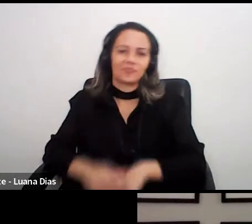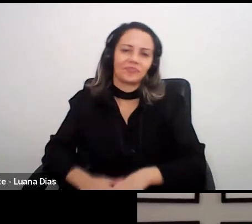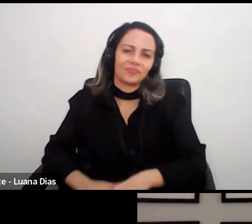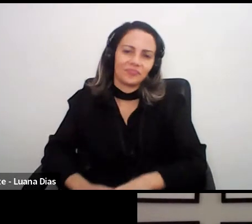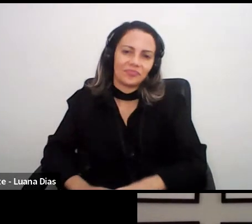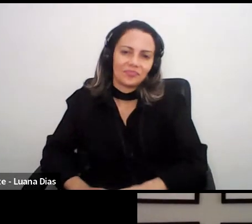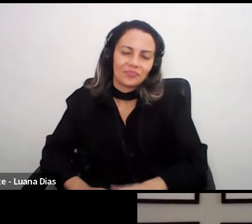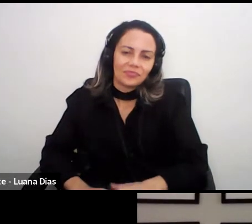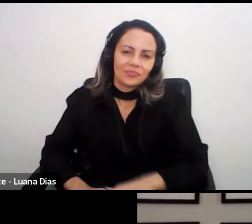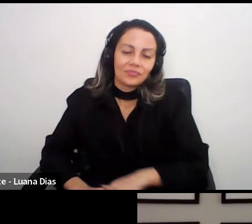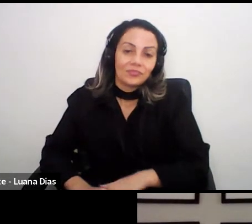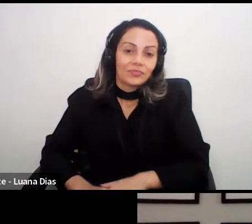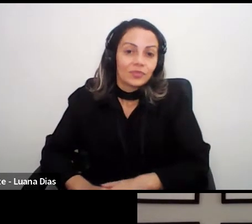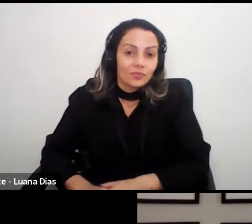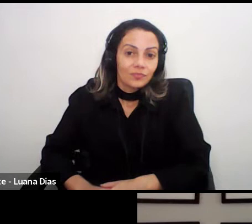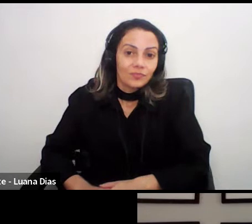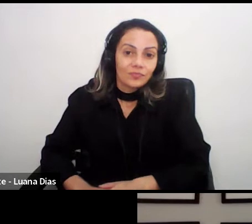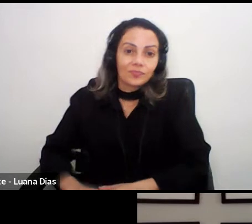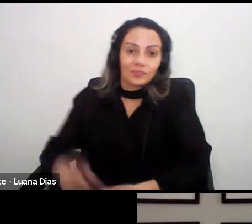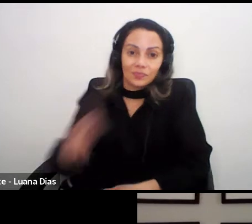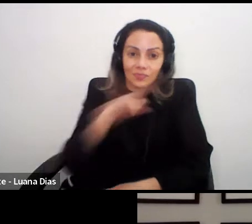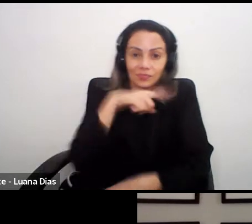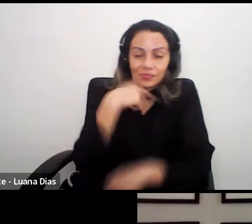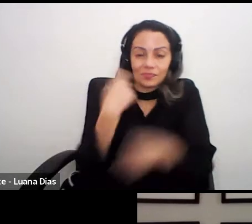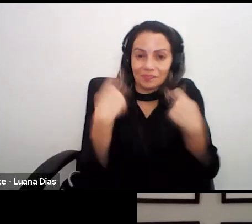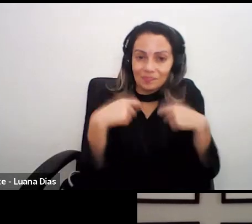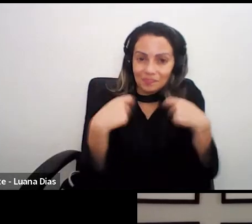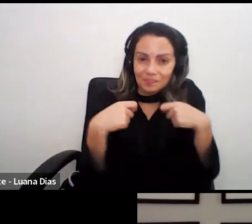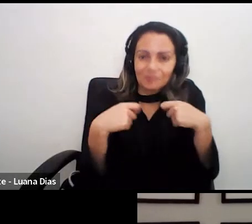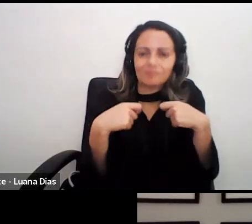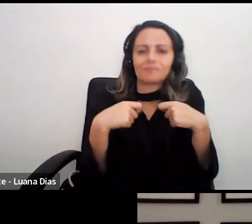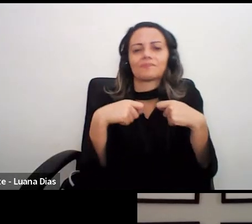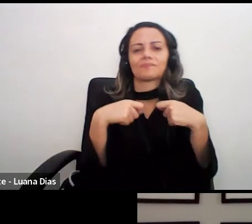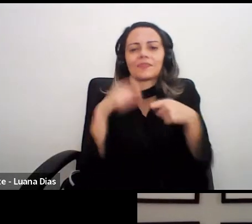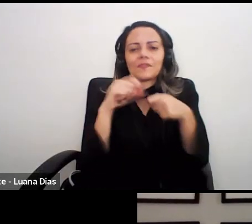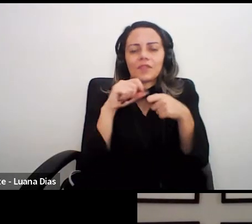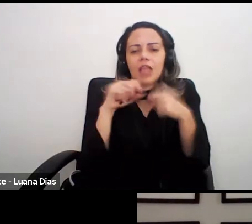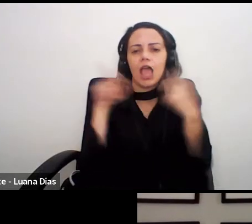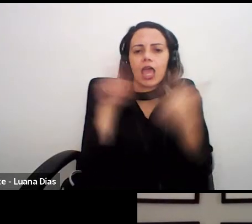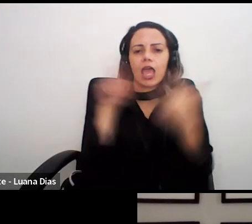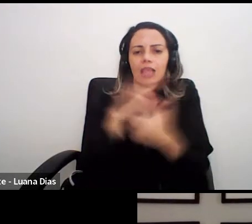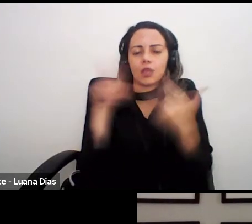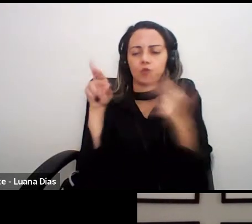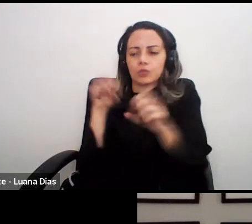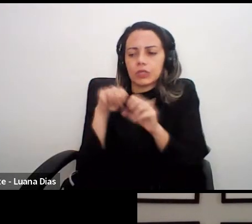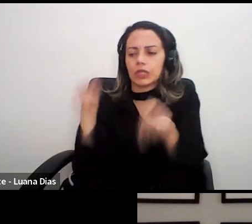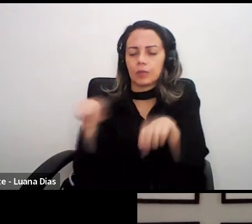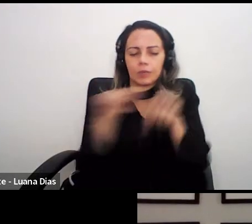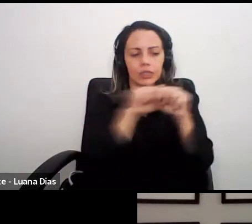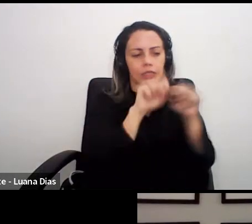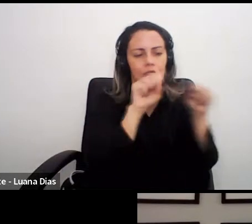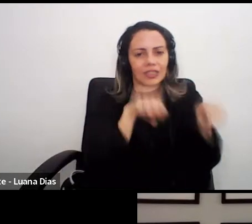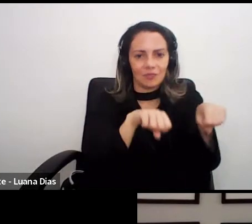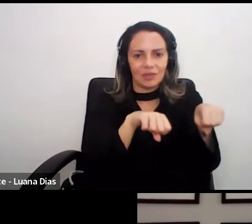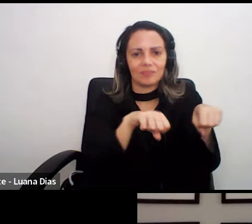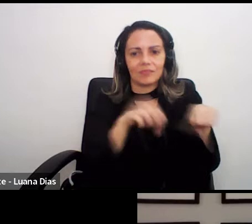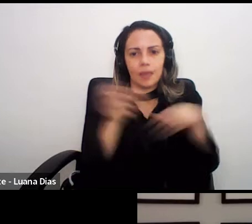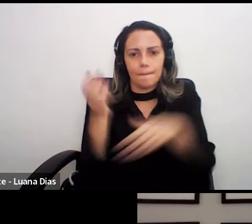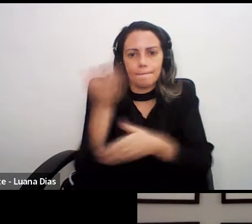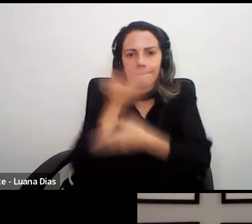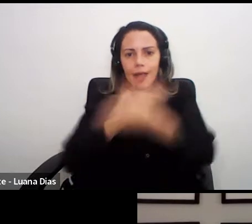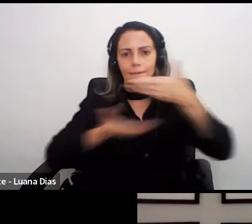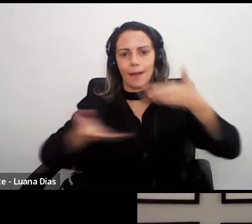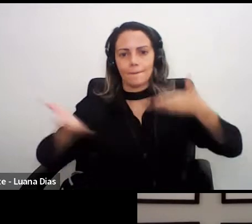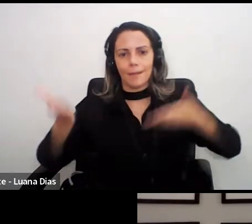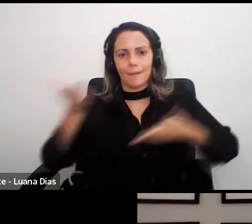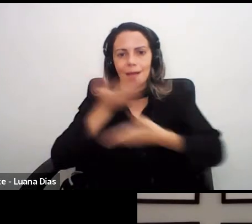Então, nós precisamos implementar essa relação intersistêmica, né, do sistema litigioso